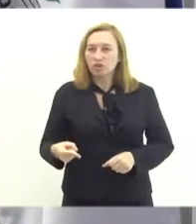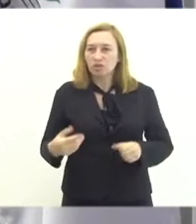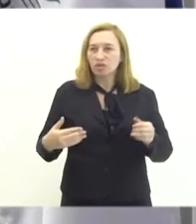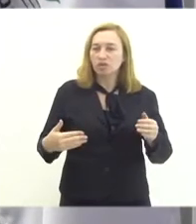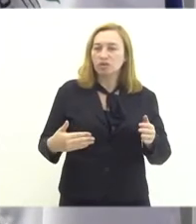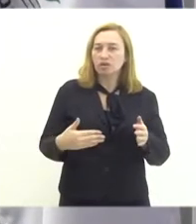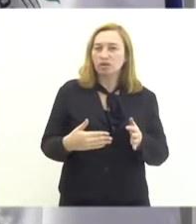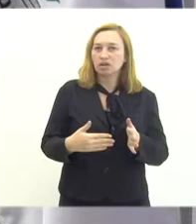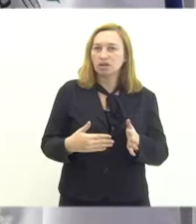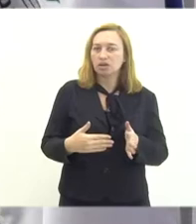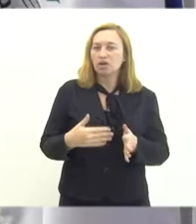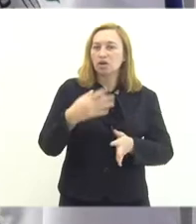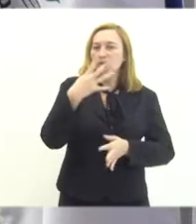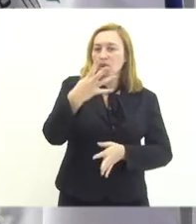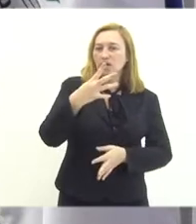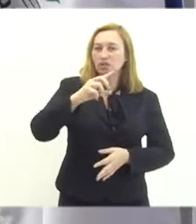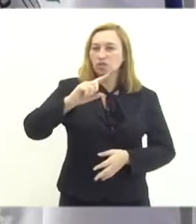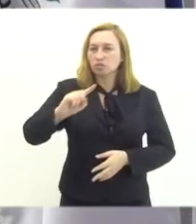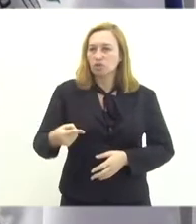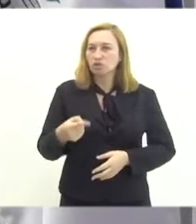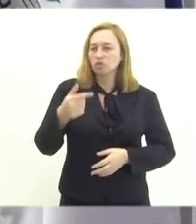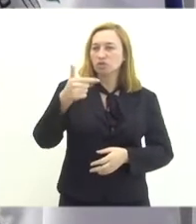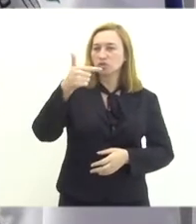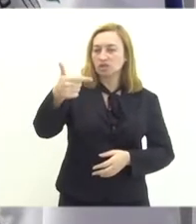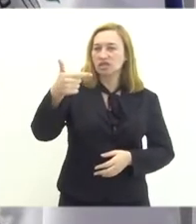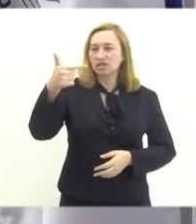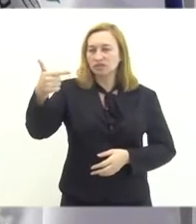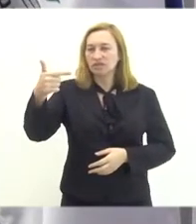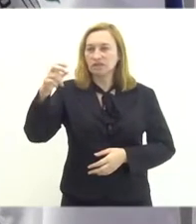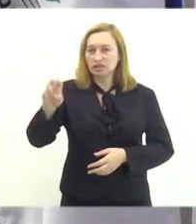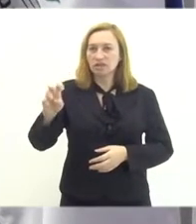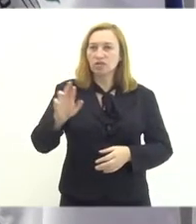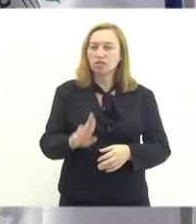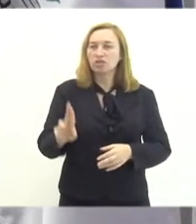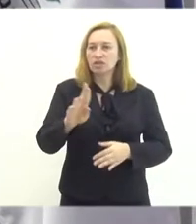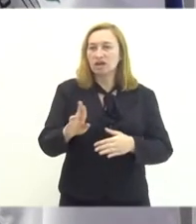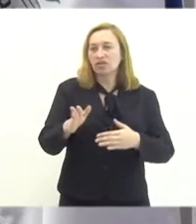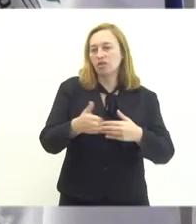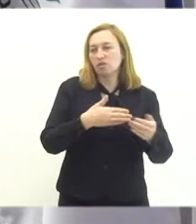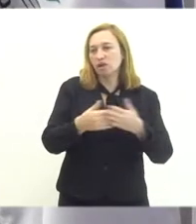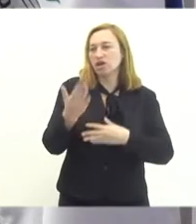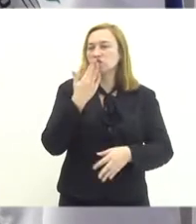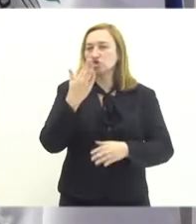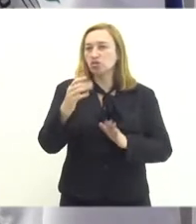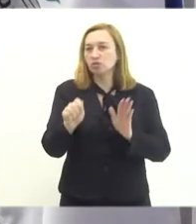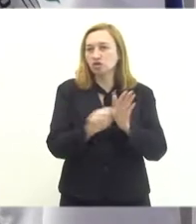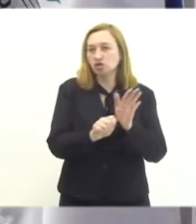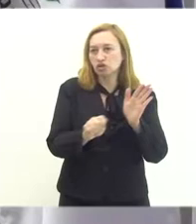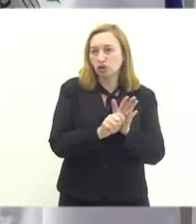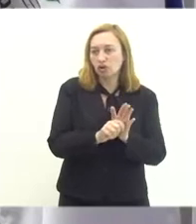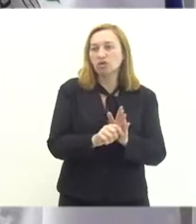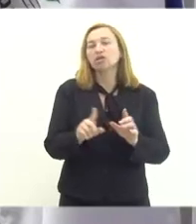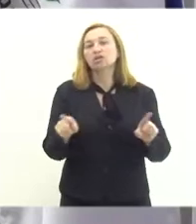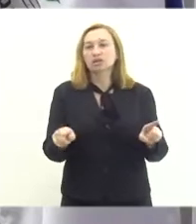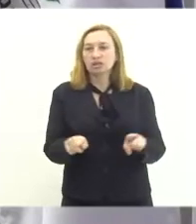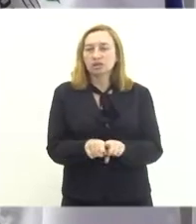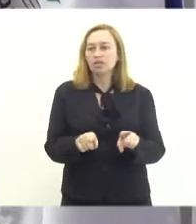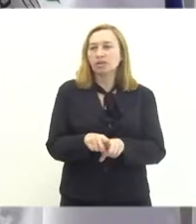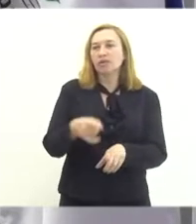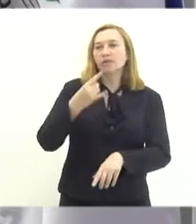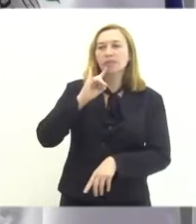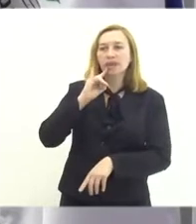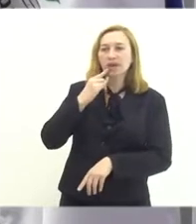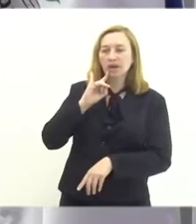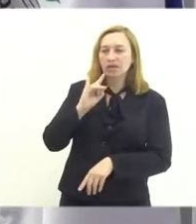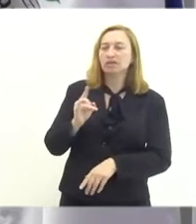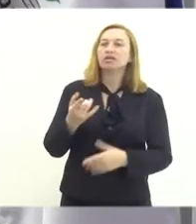rua na capital 4.225 era usuária de algum tipo de droga incluindo o álcool isso representa 4 vezes